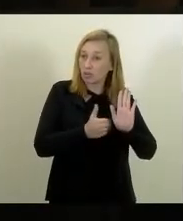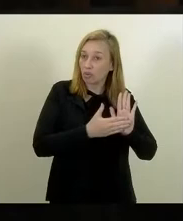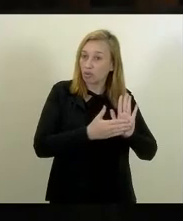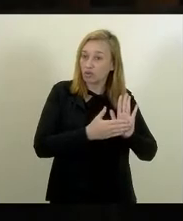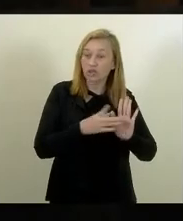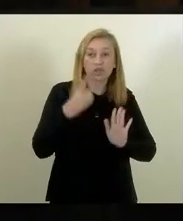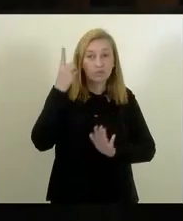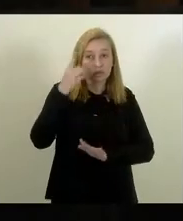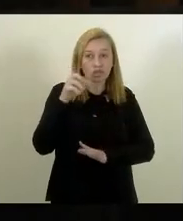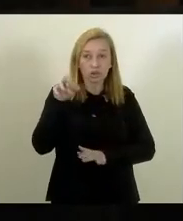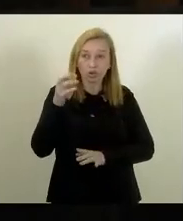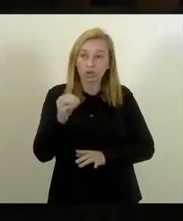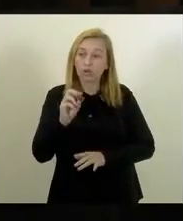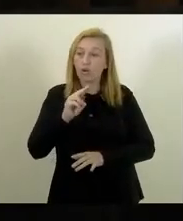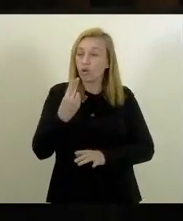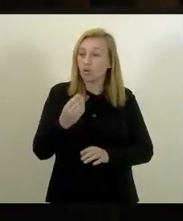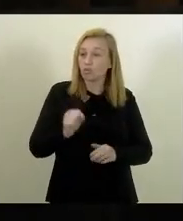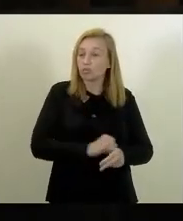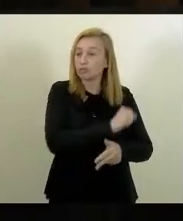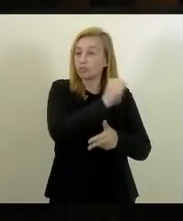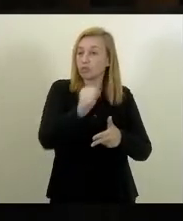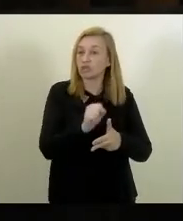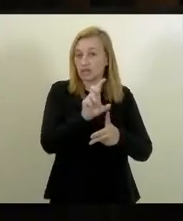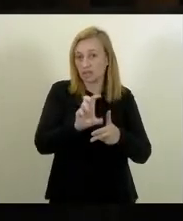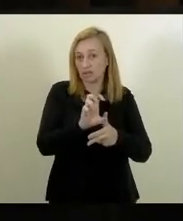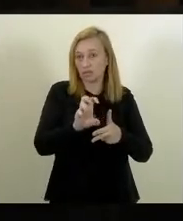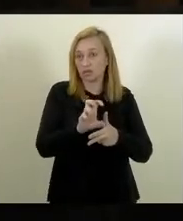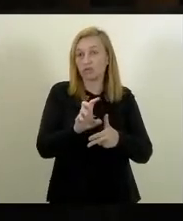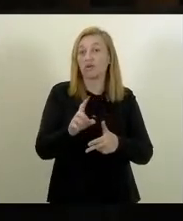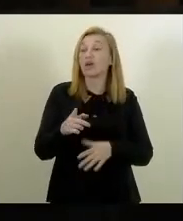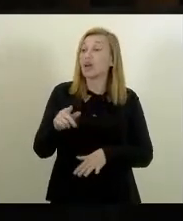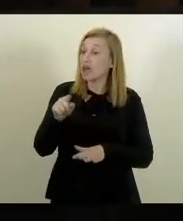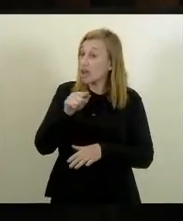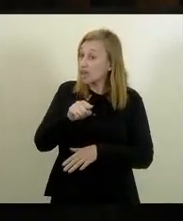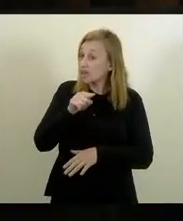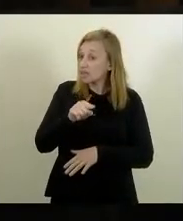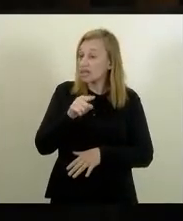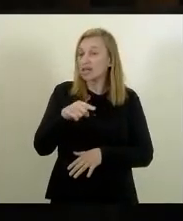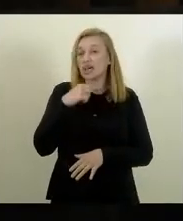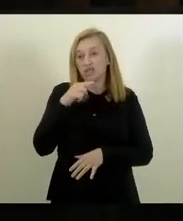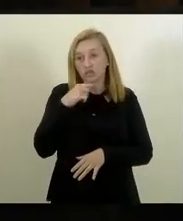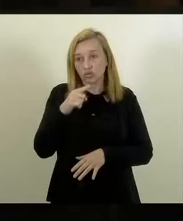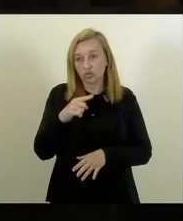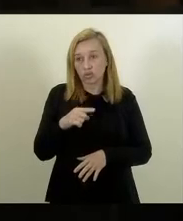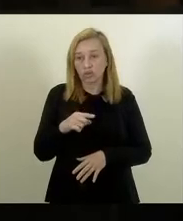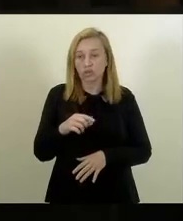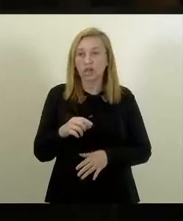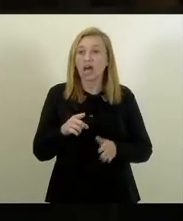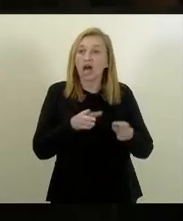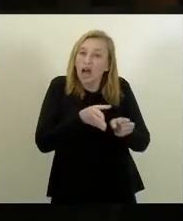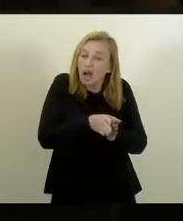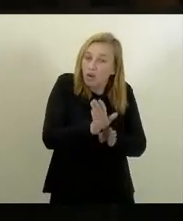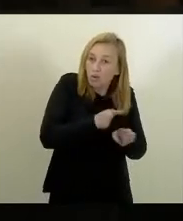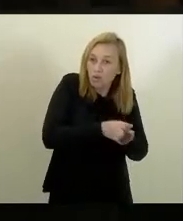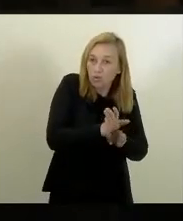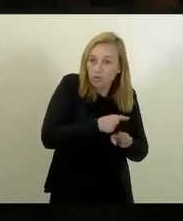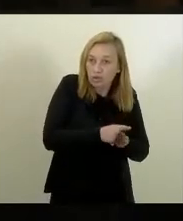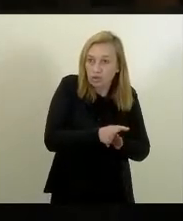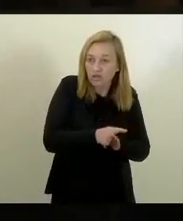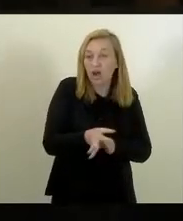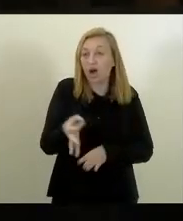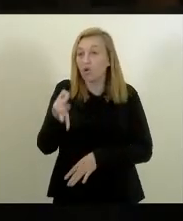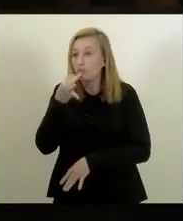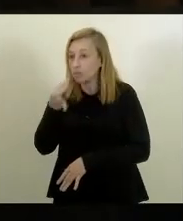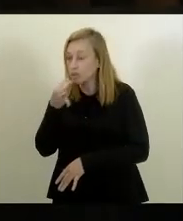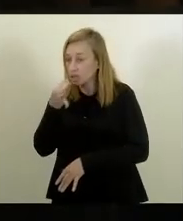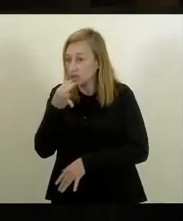ou a deliberação do Poder Executivo? Foi este o questionamento. A oitiva, a consulta, a opinativa,